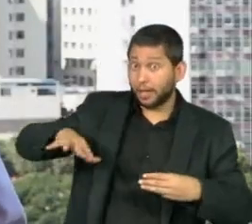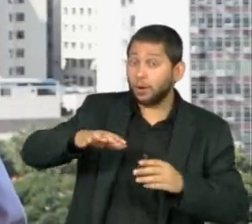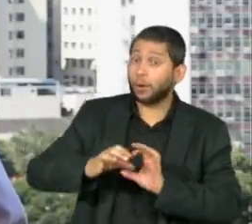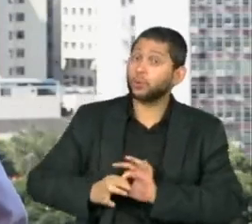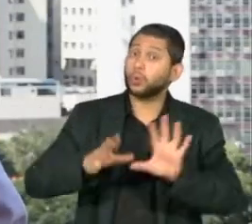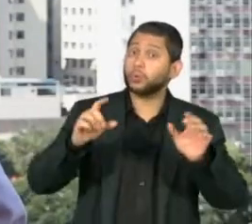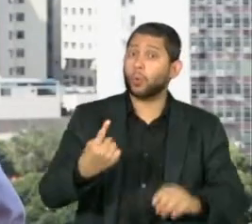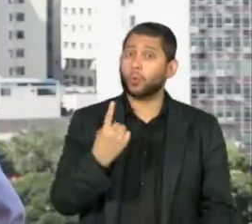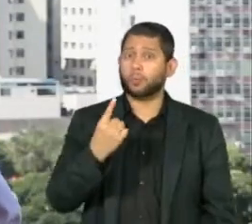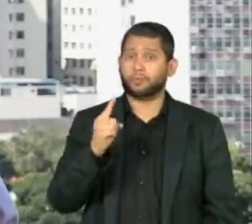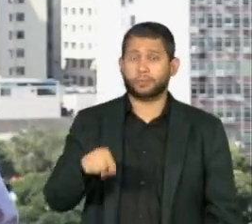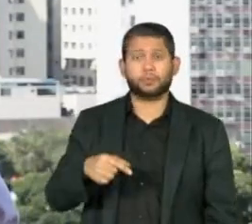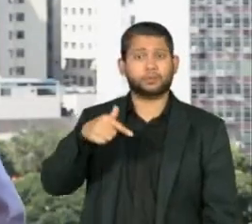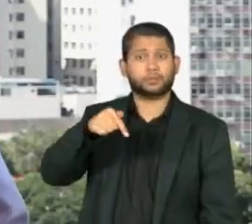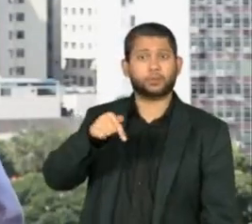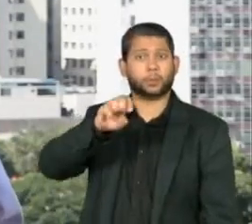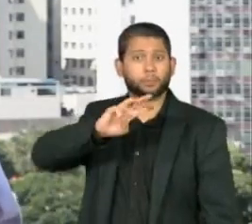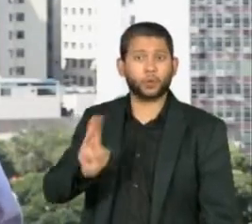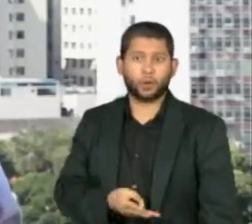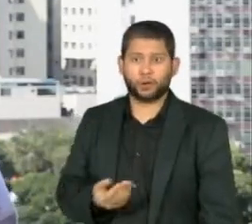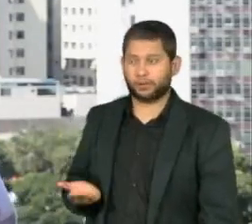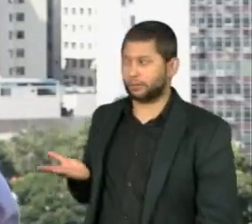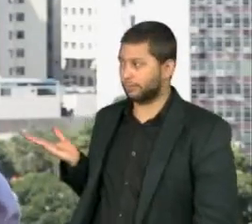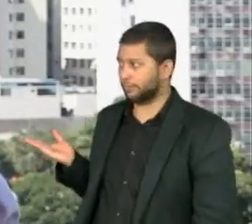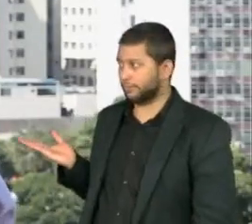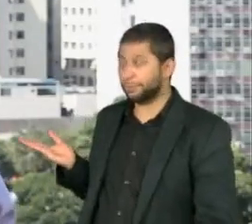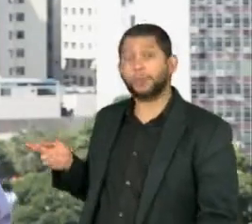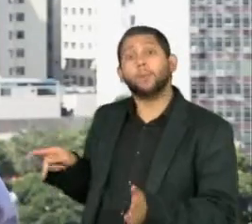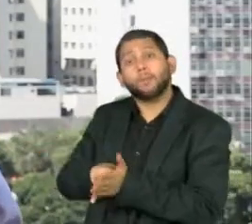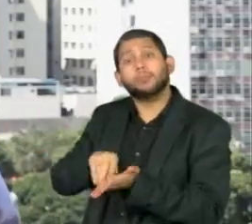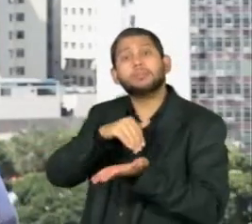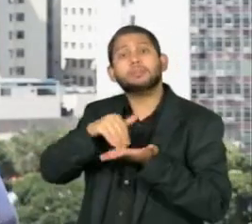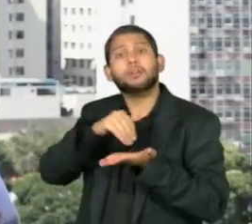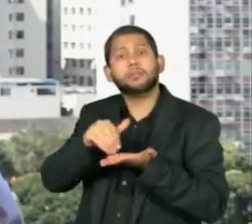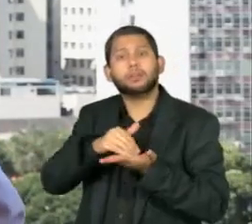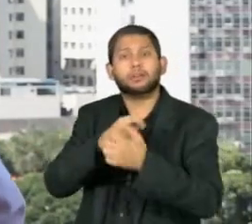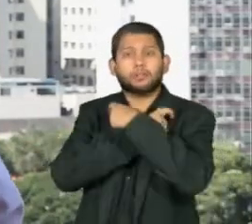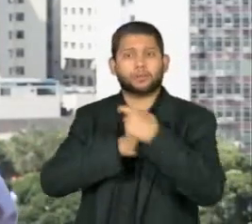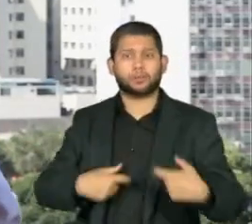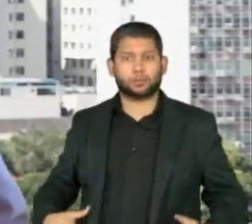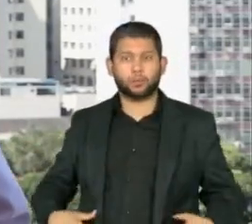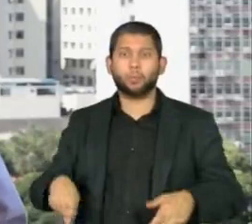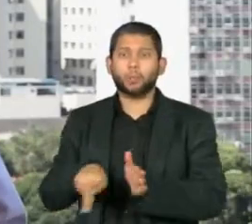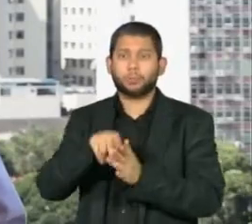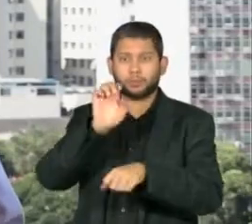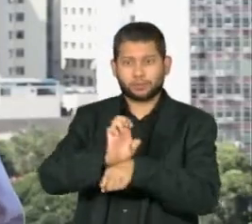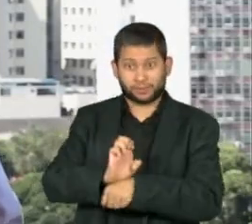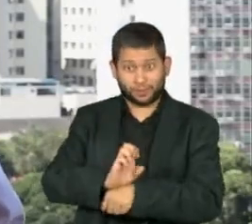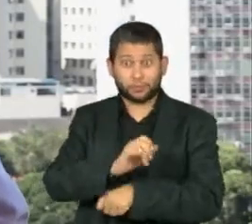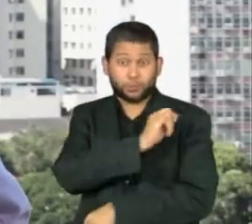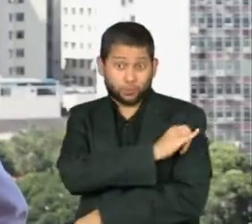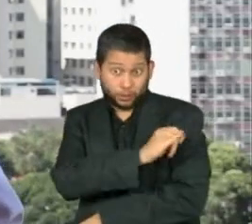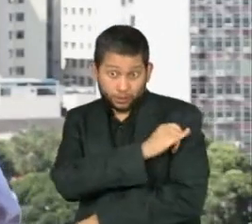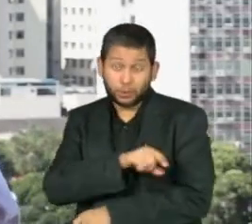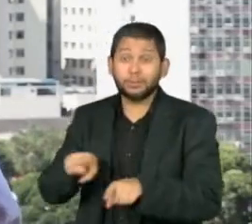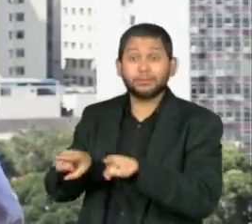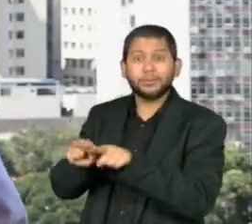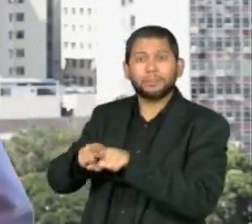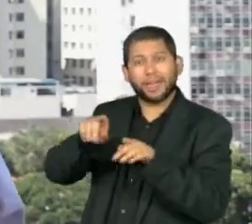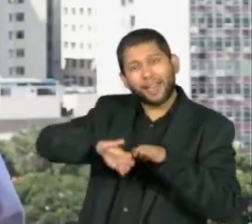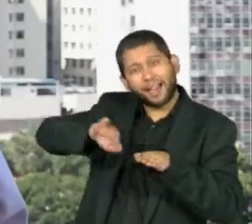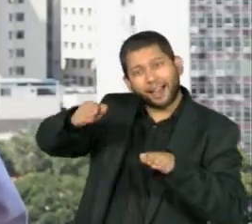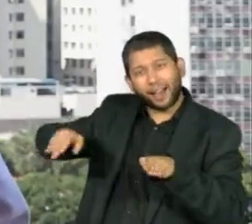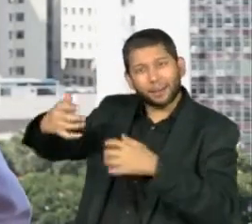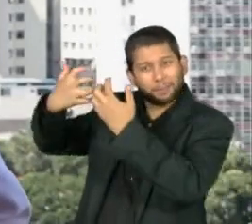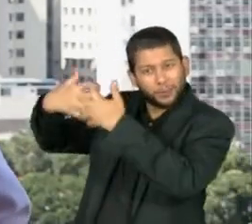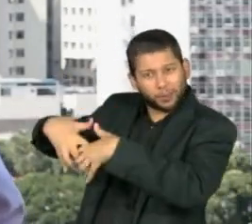de R$ 1.700.000 para as secretarias de Defesa Civil do Estado do Rio de Janeiro e de Petrópolis, na região serrana.